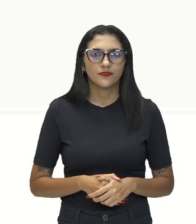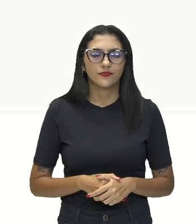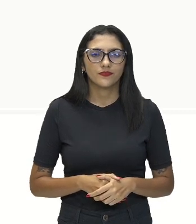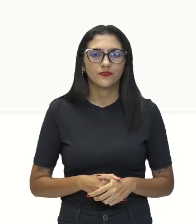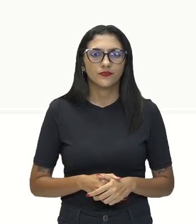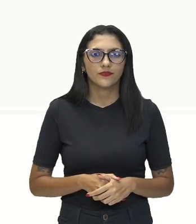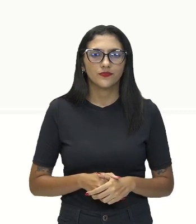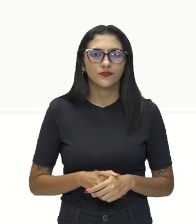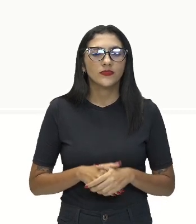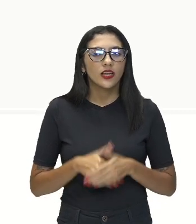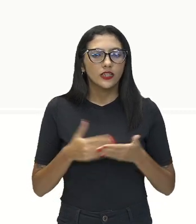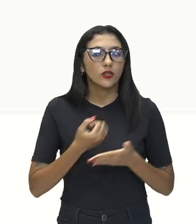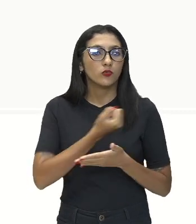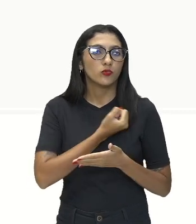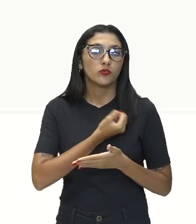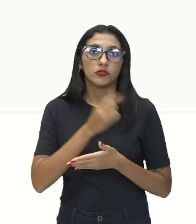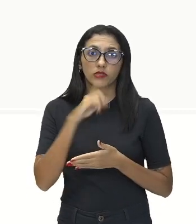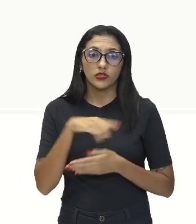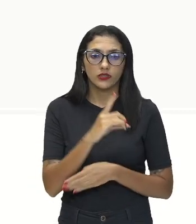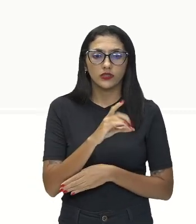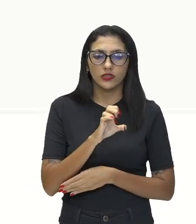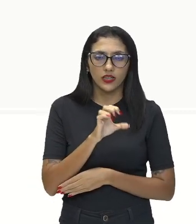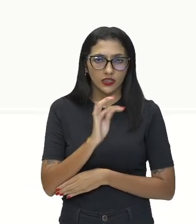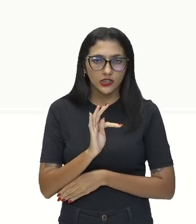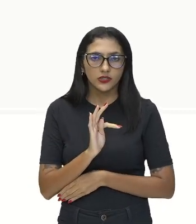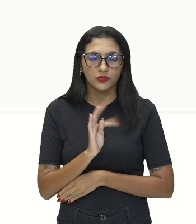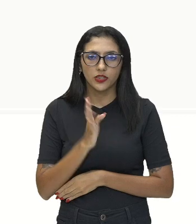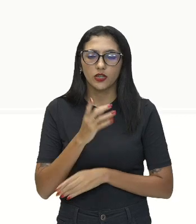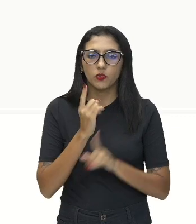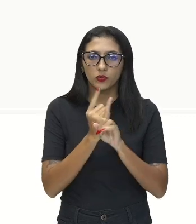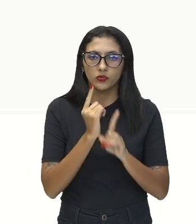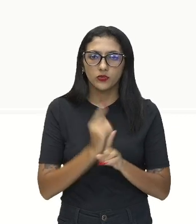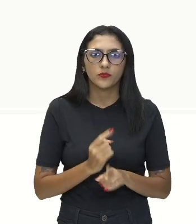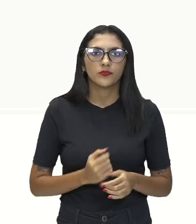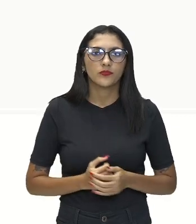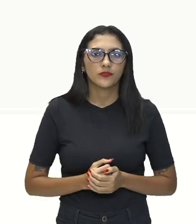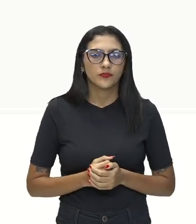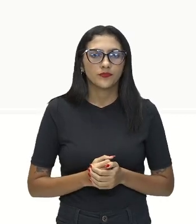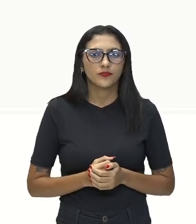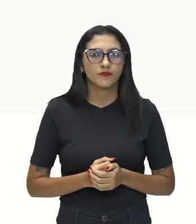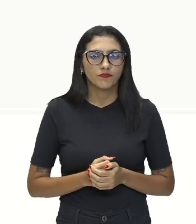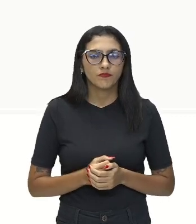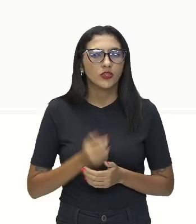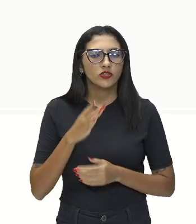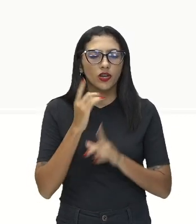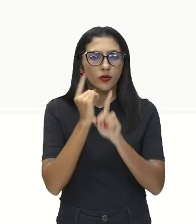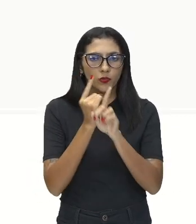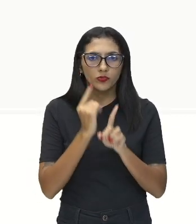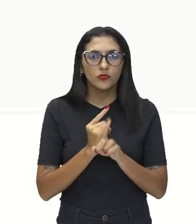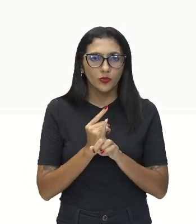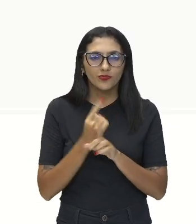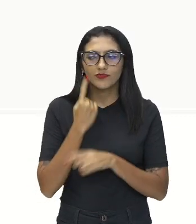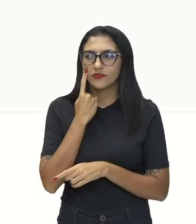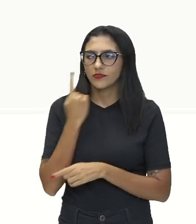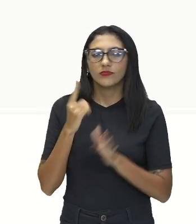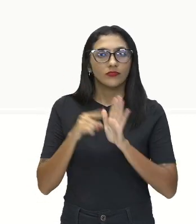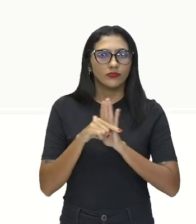Então, o valor desse determinante, vamos encontrar o determinante da matriz a seguir. Pronto. Então, esse é o valor